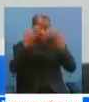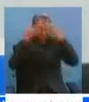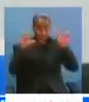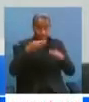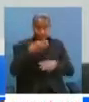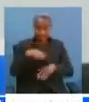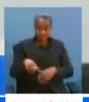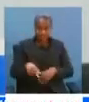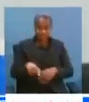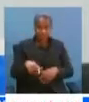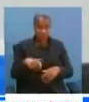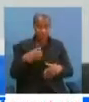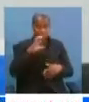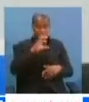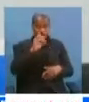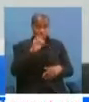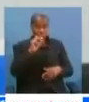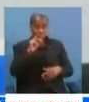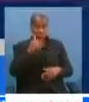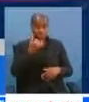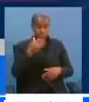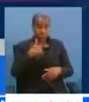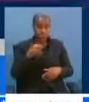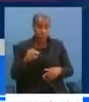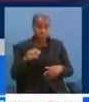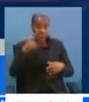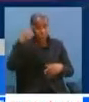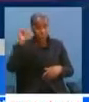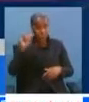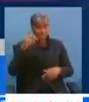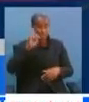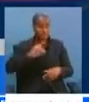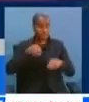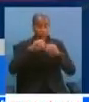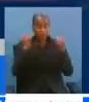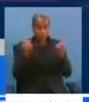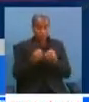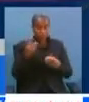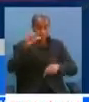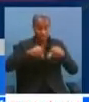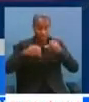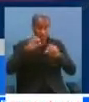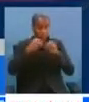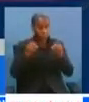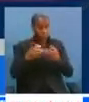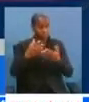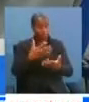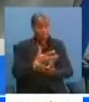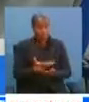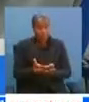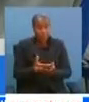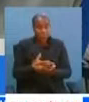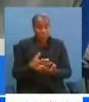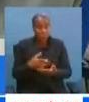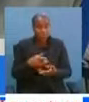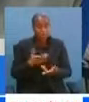permite isso, permite a coabitação de ideias. A cientista social tem abraçado com determinação o processo